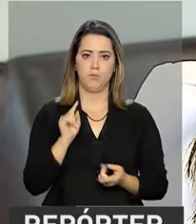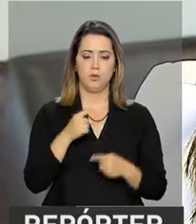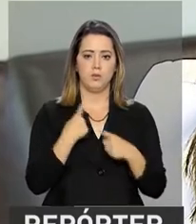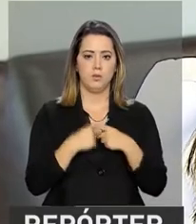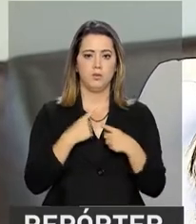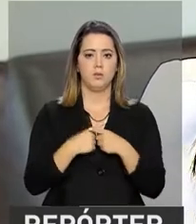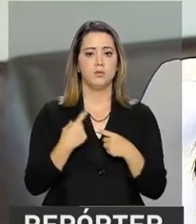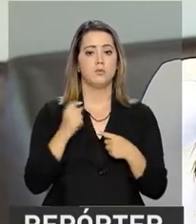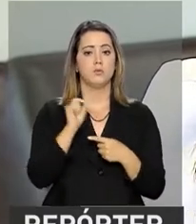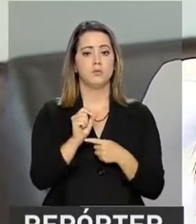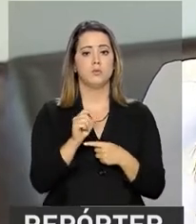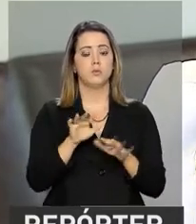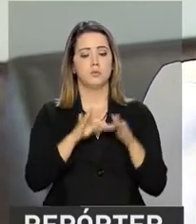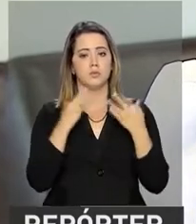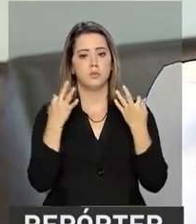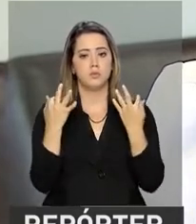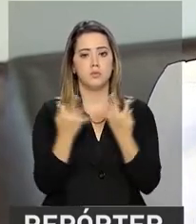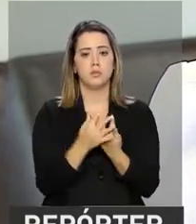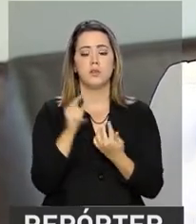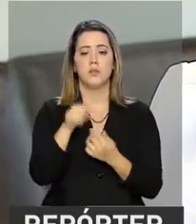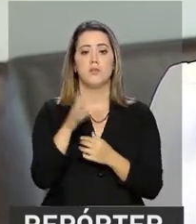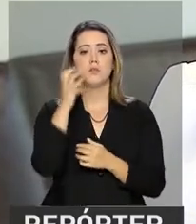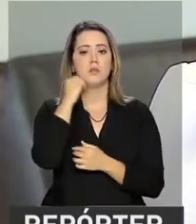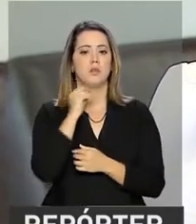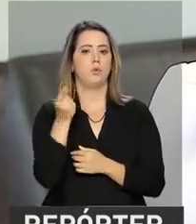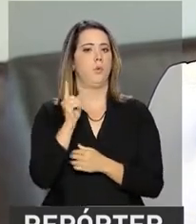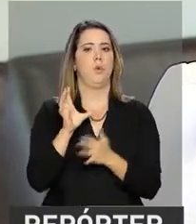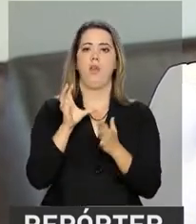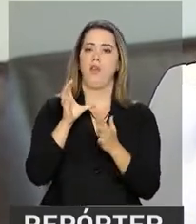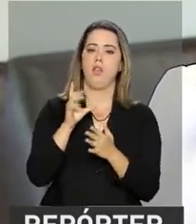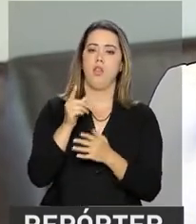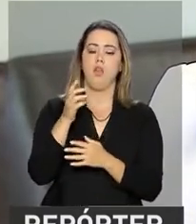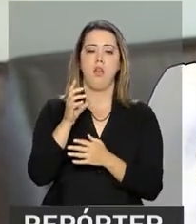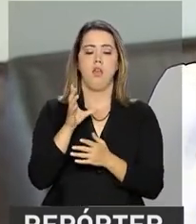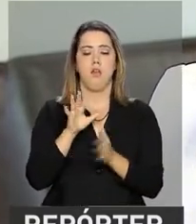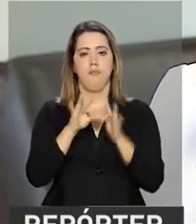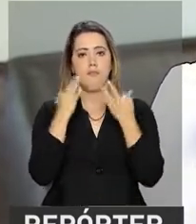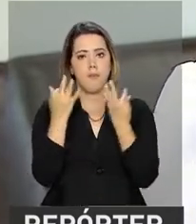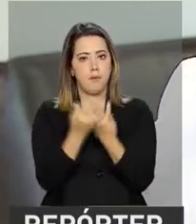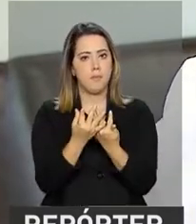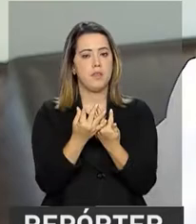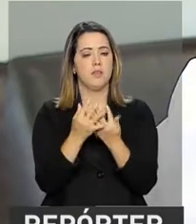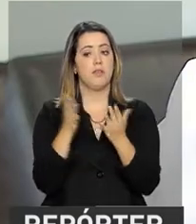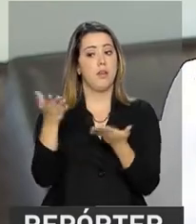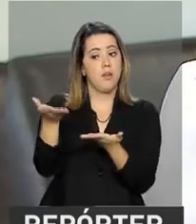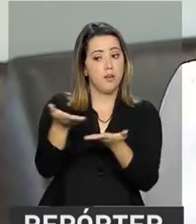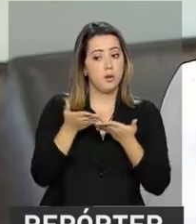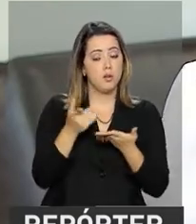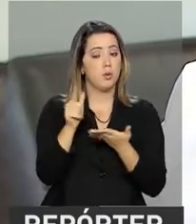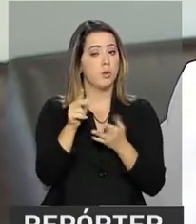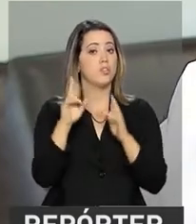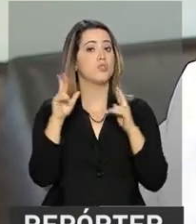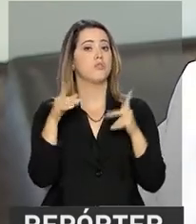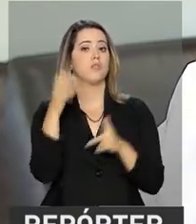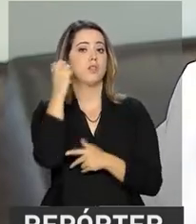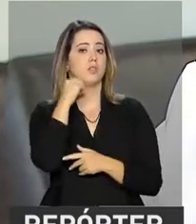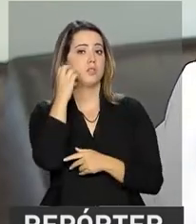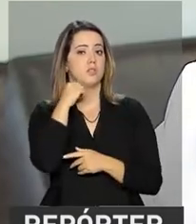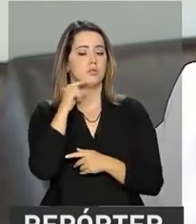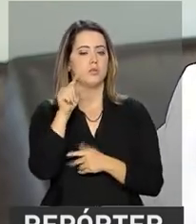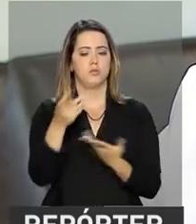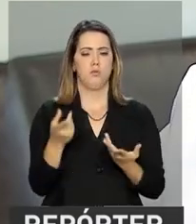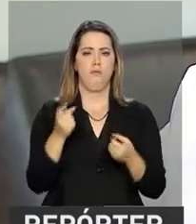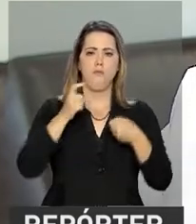Afinal de contas, a família acolhedora, ela não é um serviço de adoção. São serviços distintos. A família acolhedora, ela tem